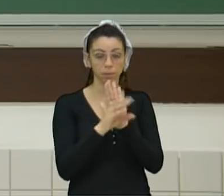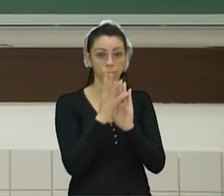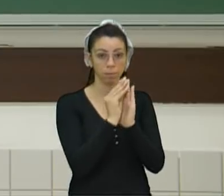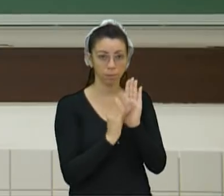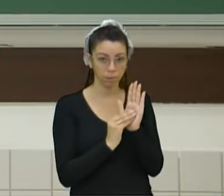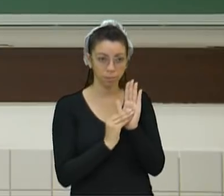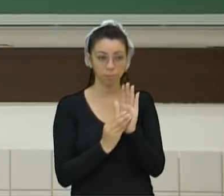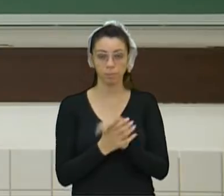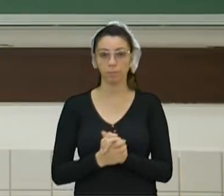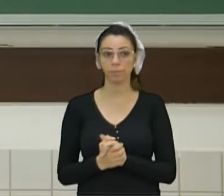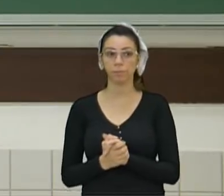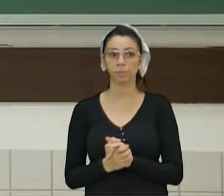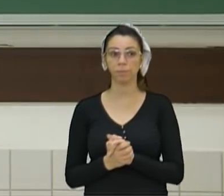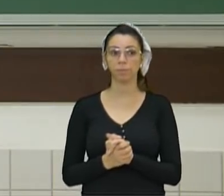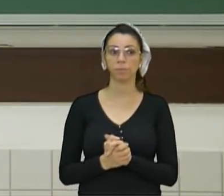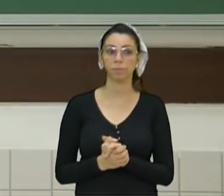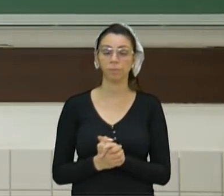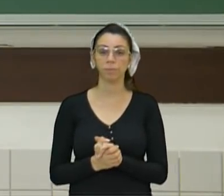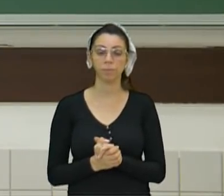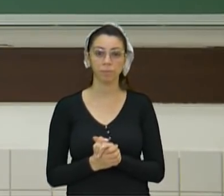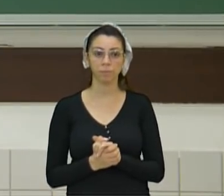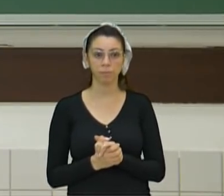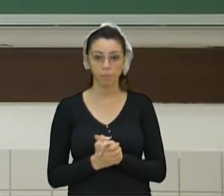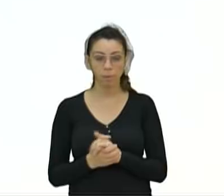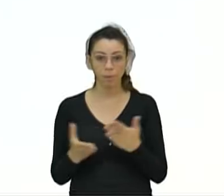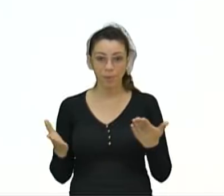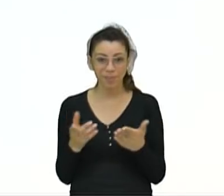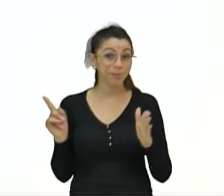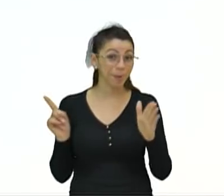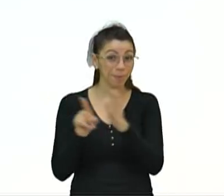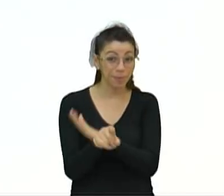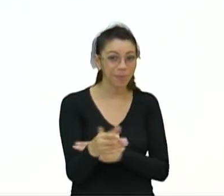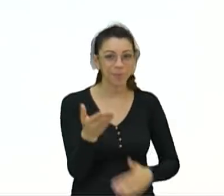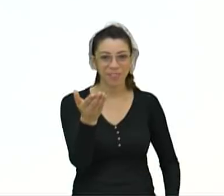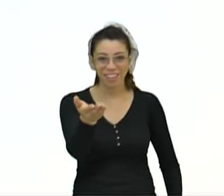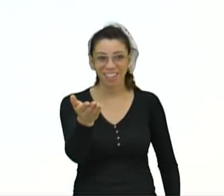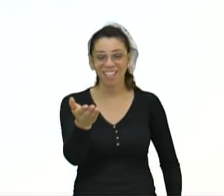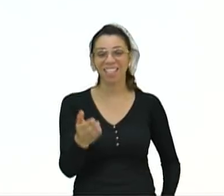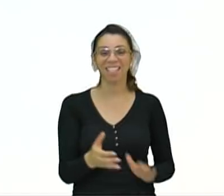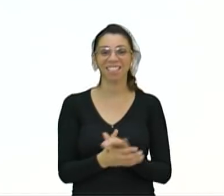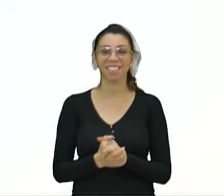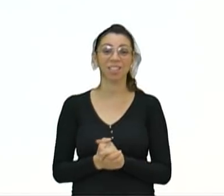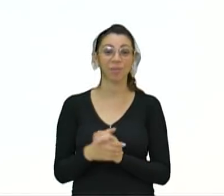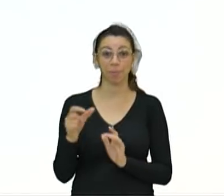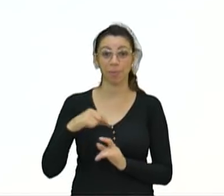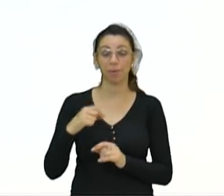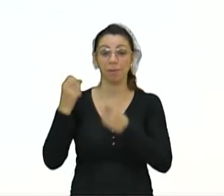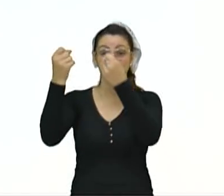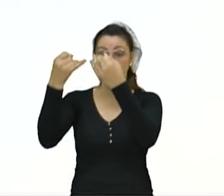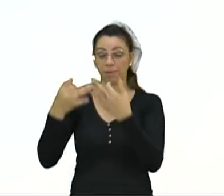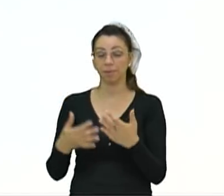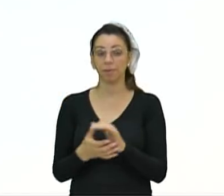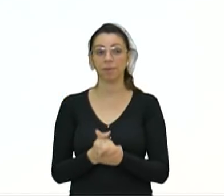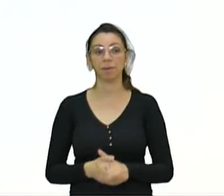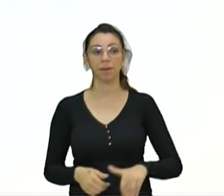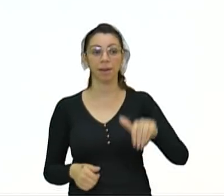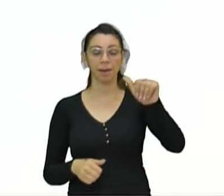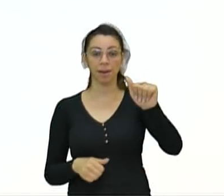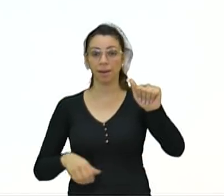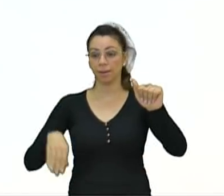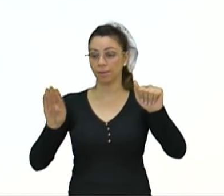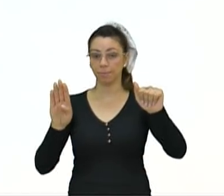tá bom? Então, a professora vai deixar um quiz aqui para vocês sobre isso que eu acabei de falar. Seja A e B